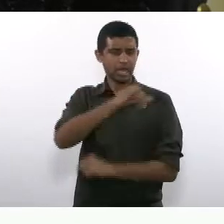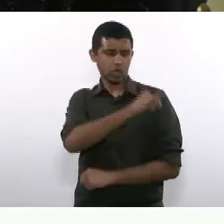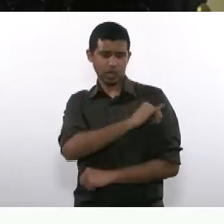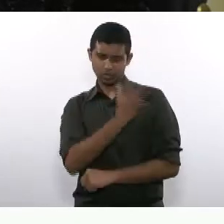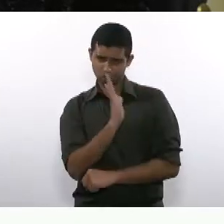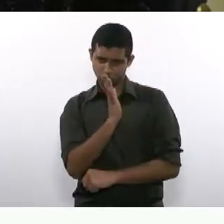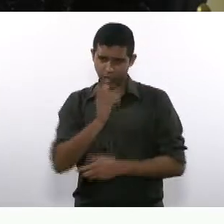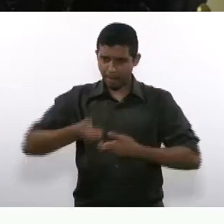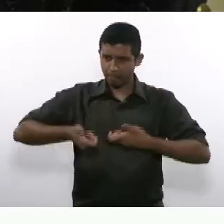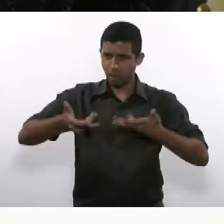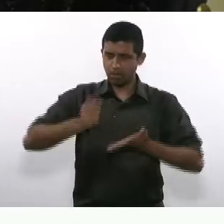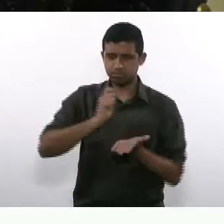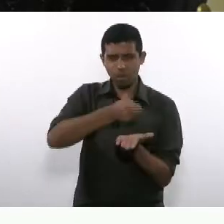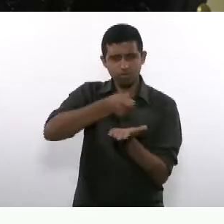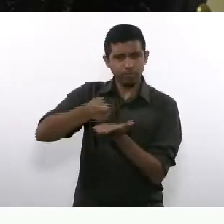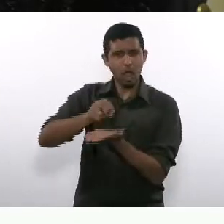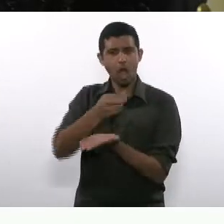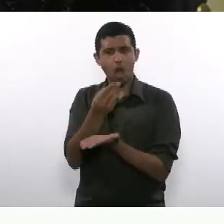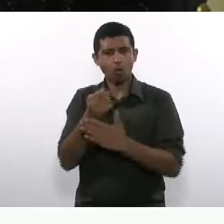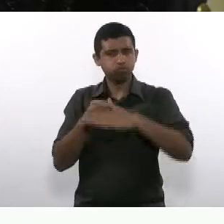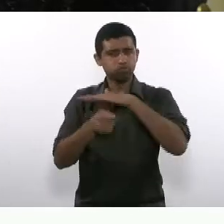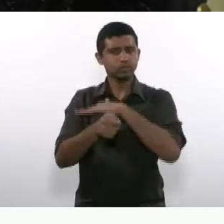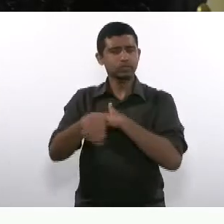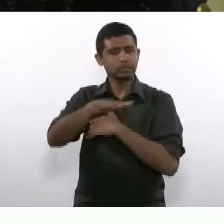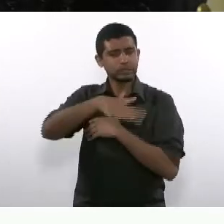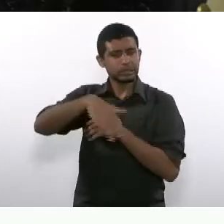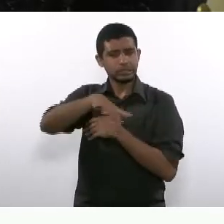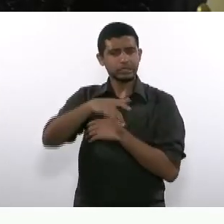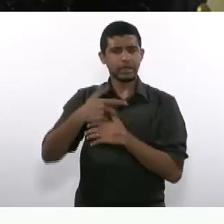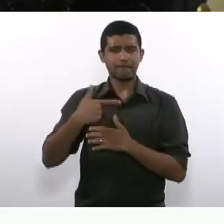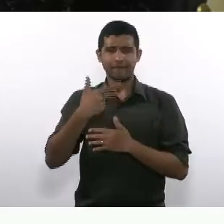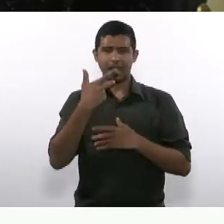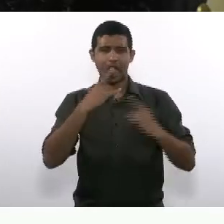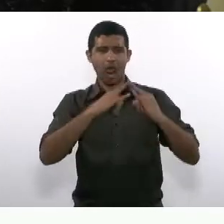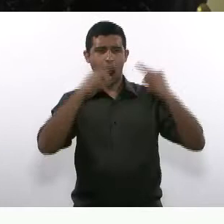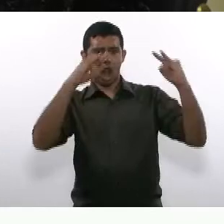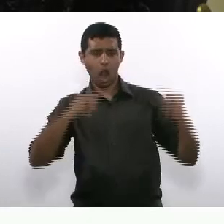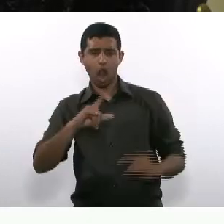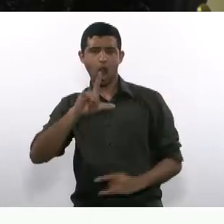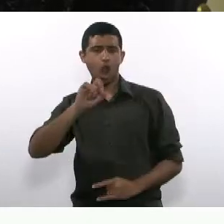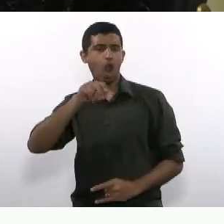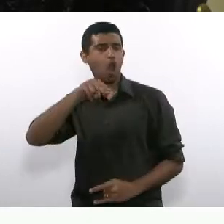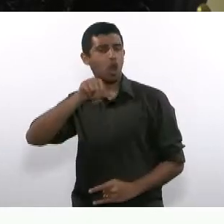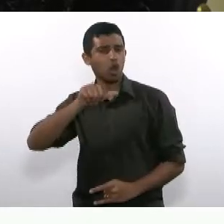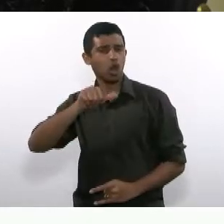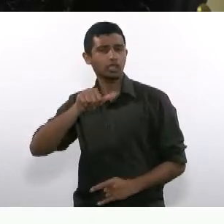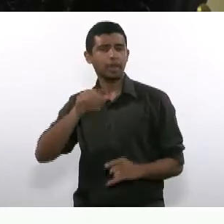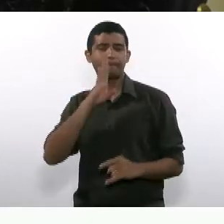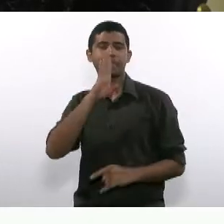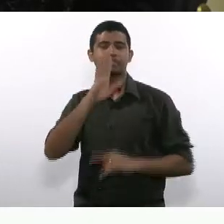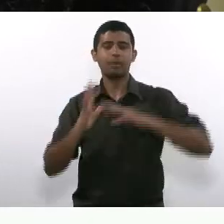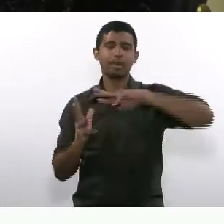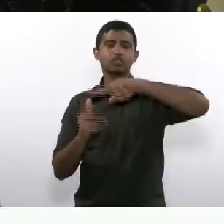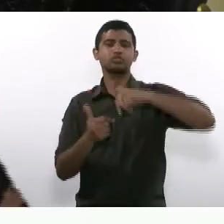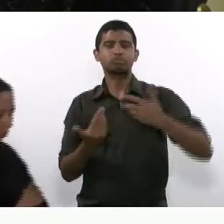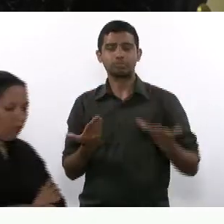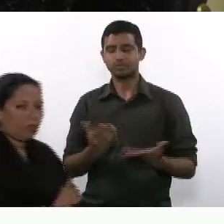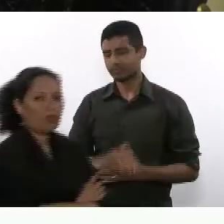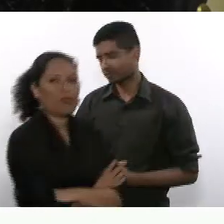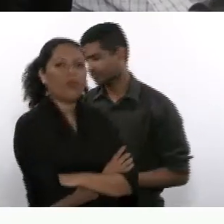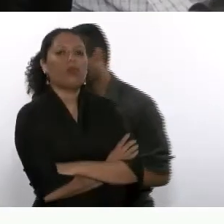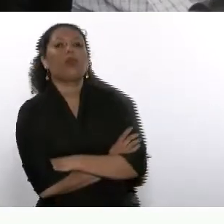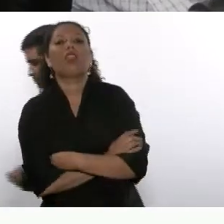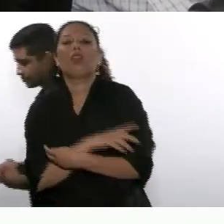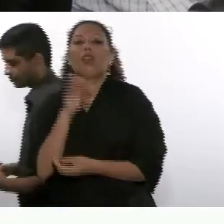gastou já investiu nessa participação em eventos, sobretudo os internacionais? Na verdade,